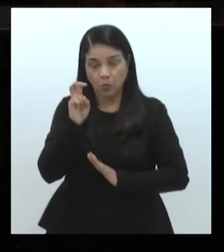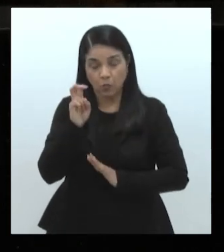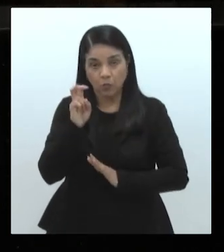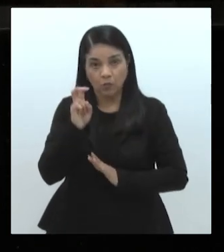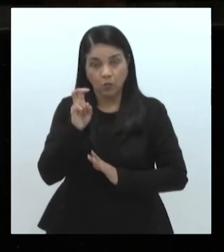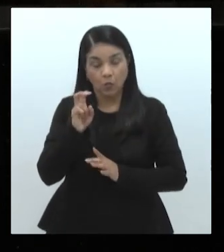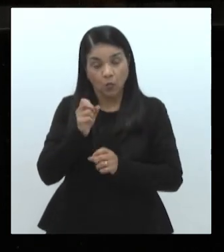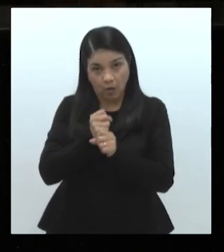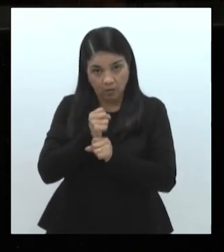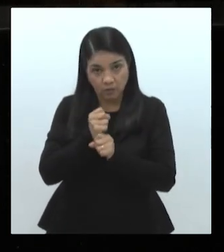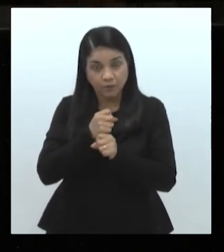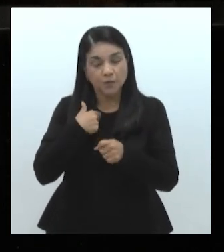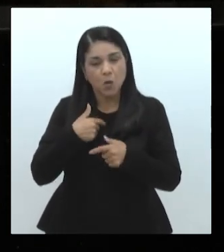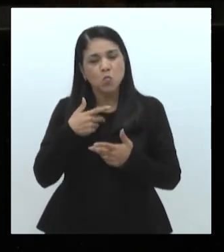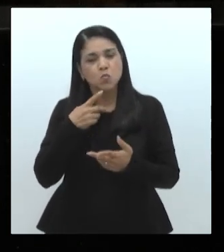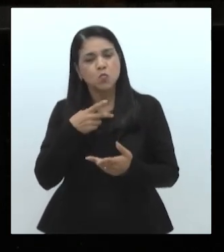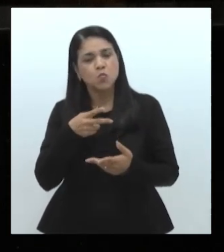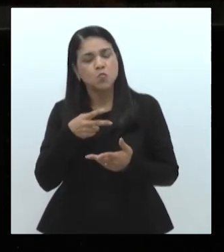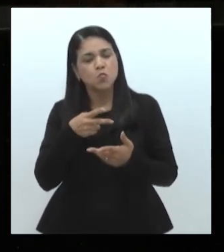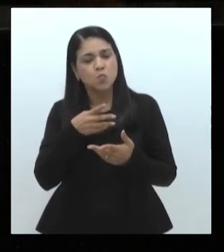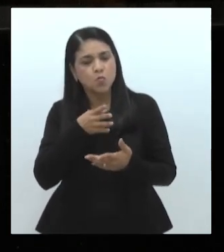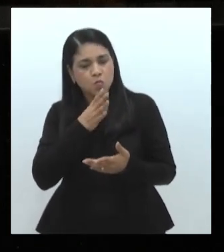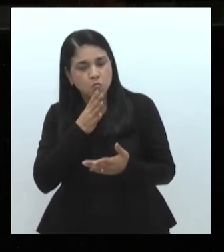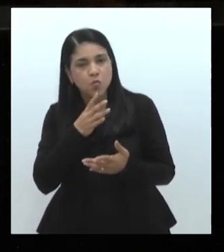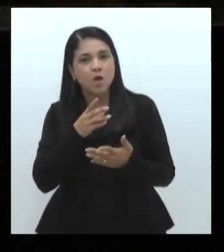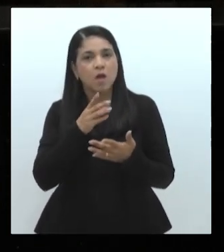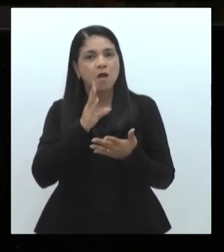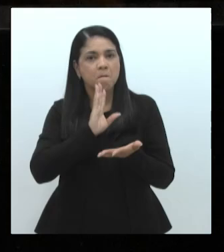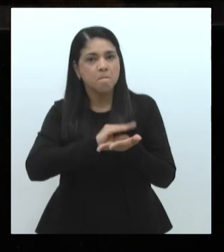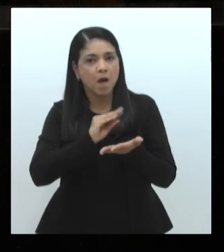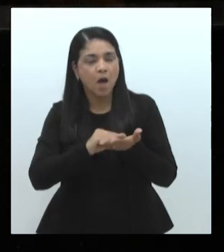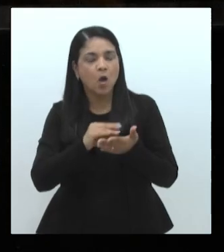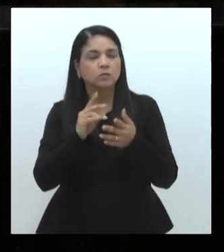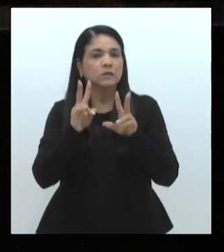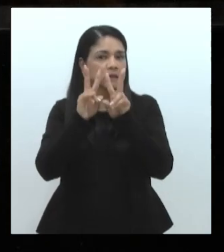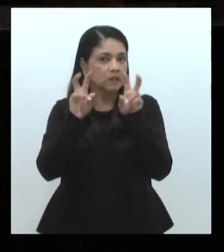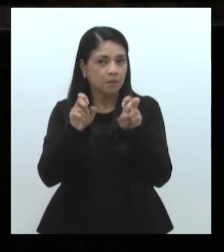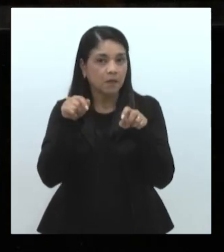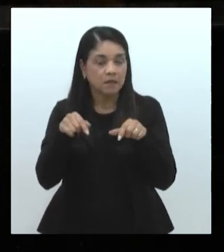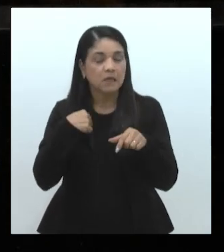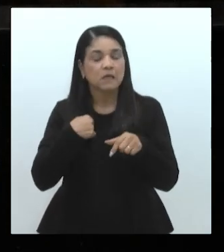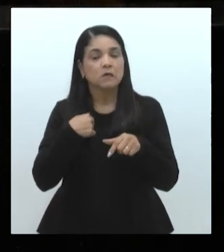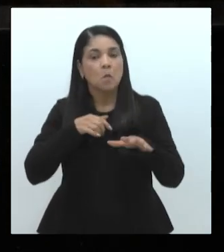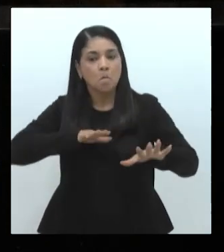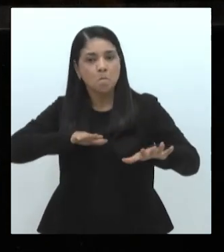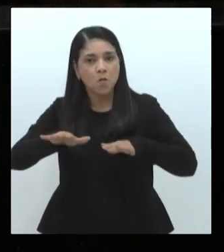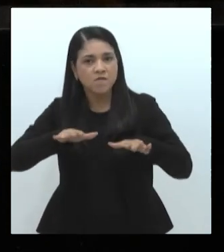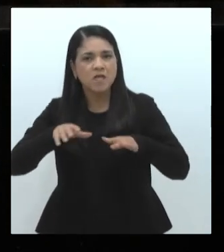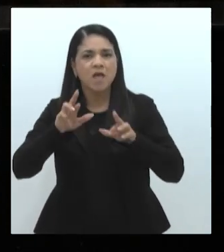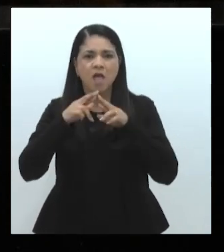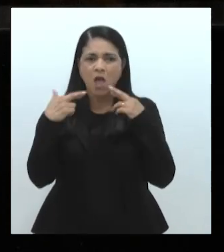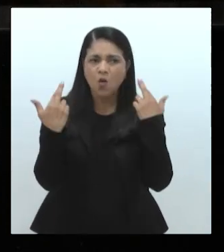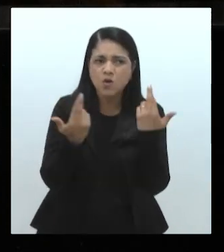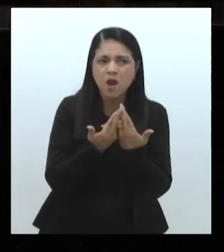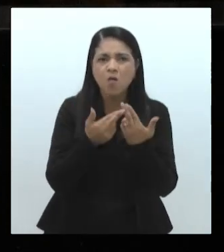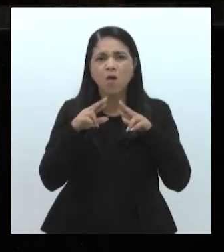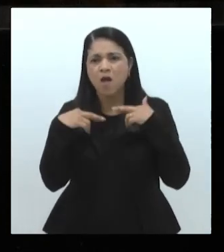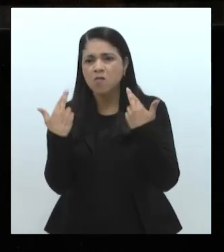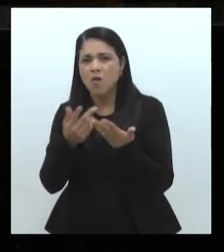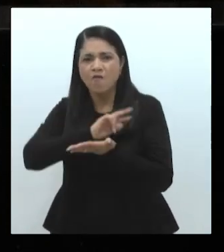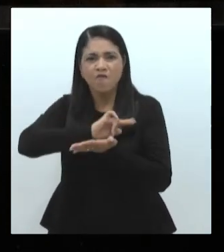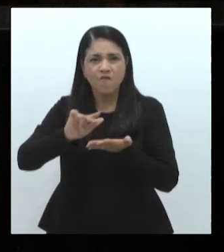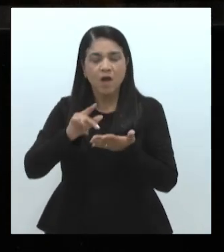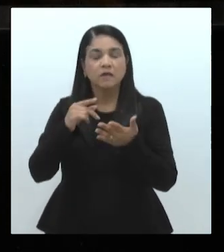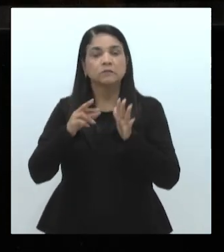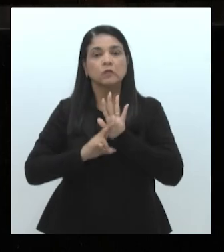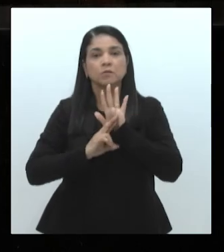conhecimento dessa pauta e iniciei uma extensa movimentação. Provoquei inúmeras reuniões com representantes do